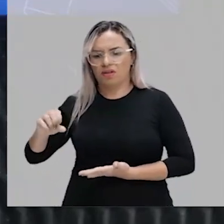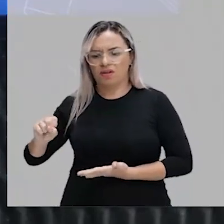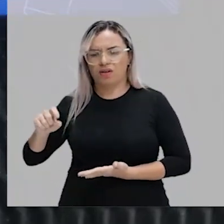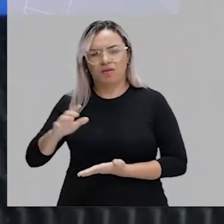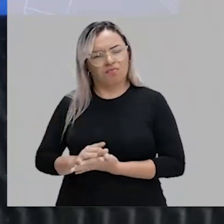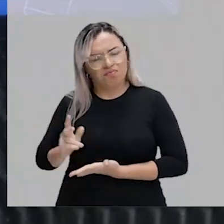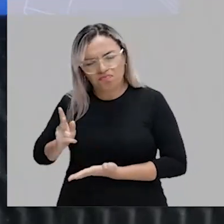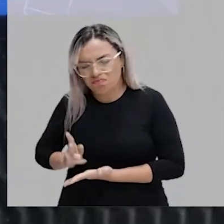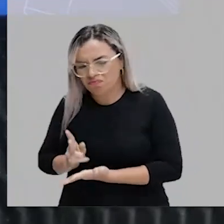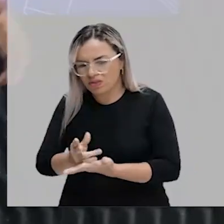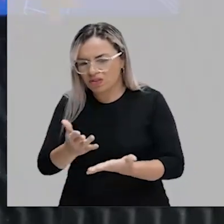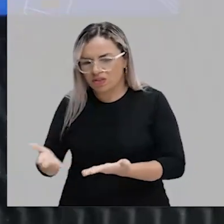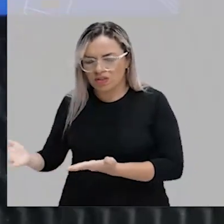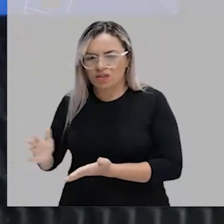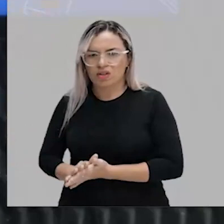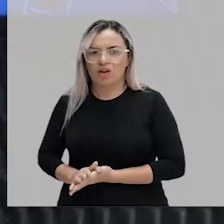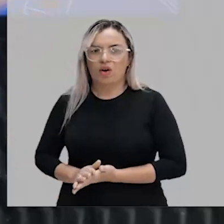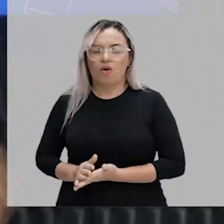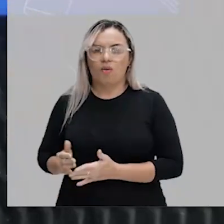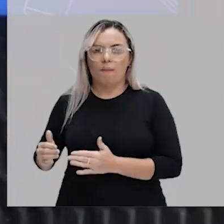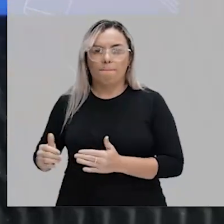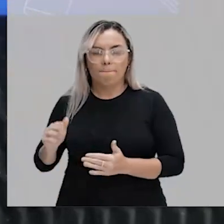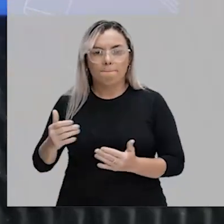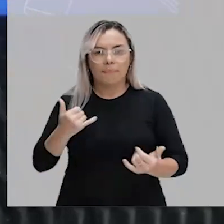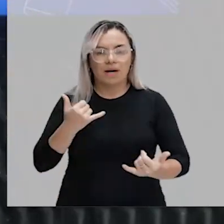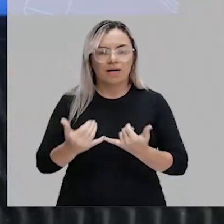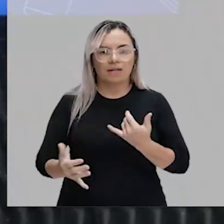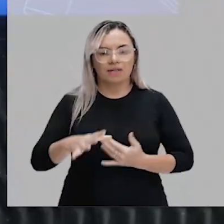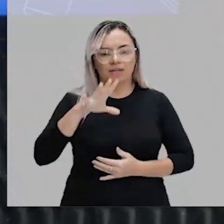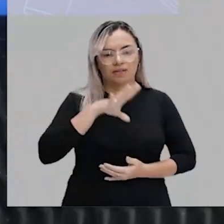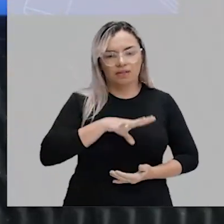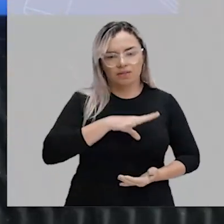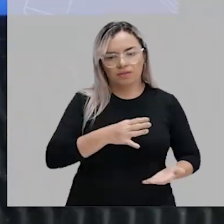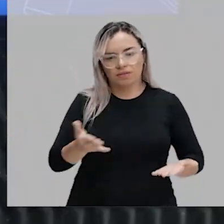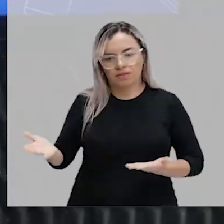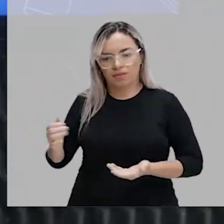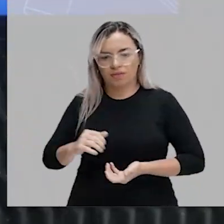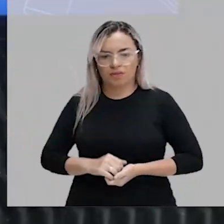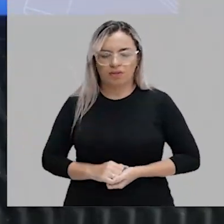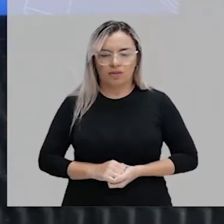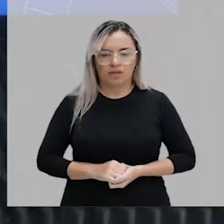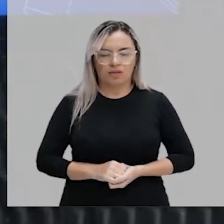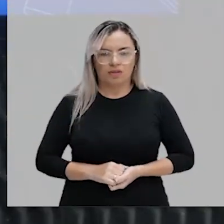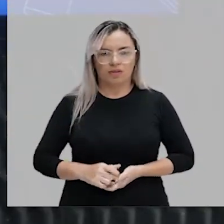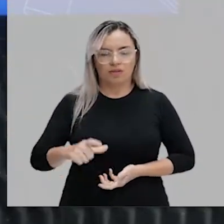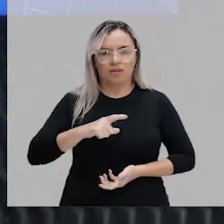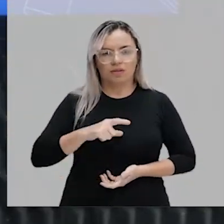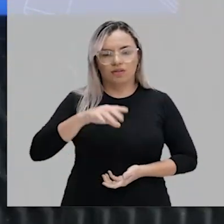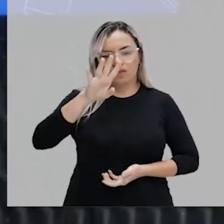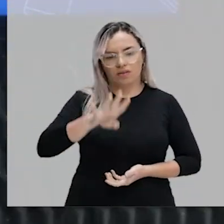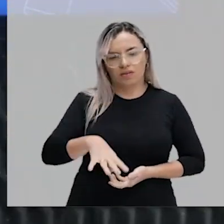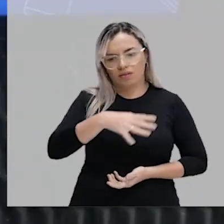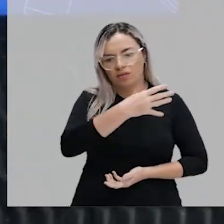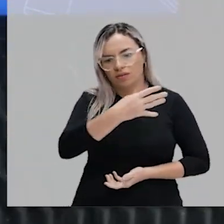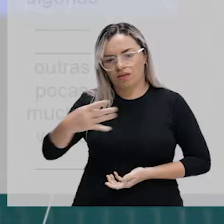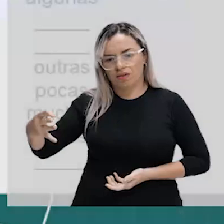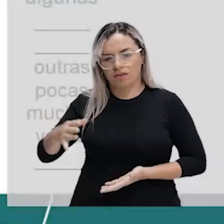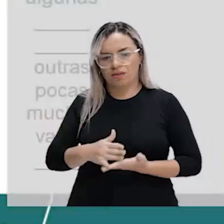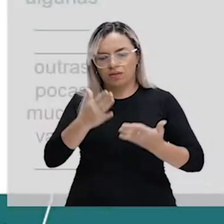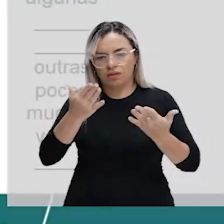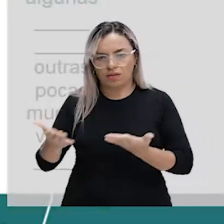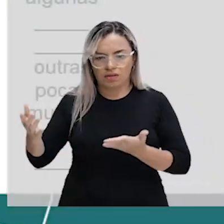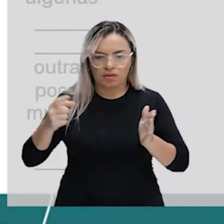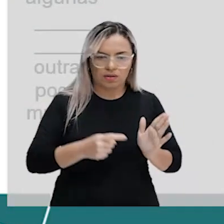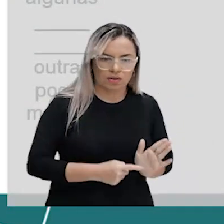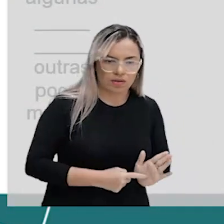da língua portuguesa e vocês sabem que a língua portuguesa é bem extensa. Aqui eu trouxe a tabelinha para vocês. Então, vamos aqui